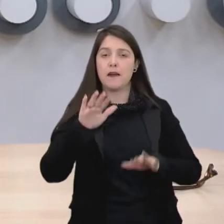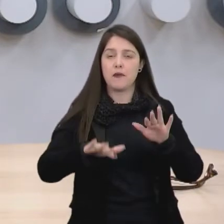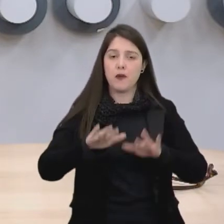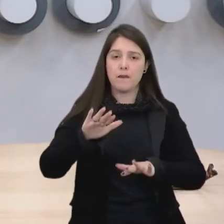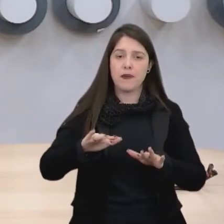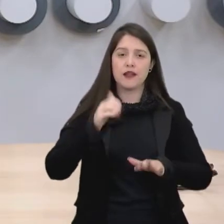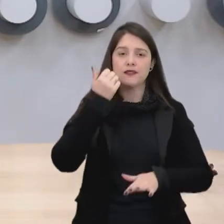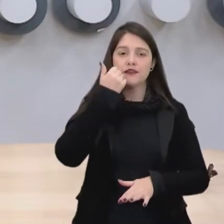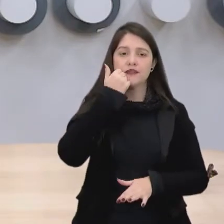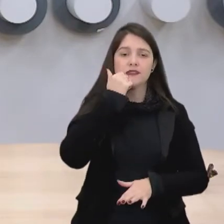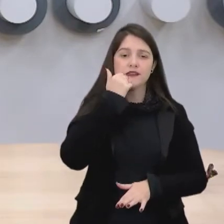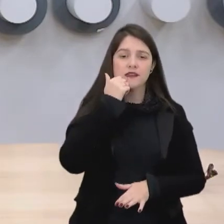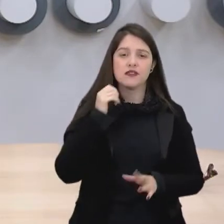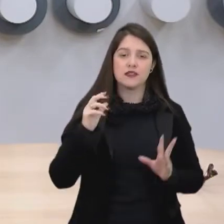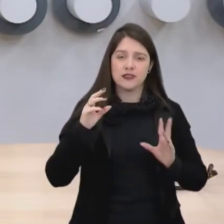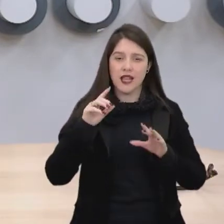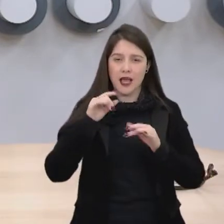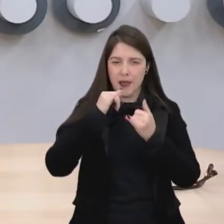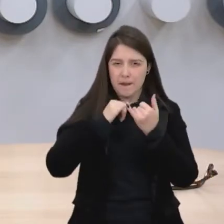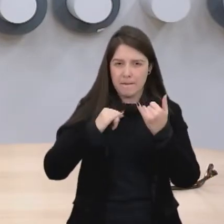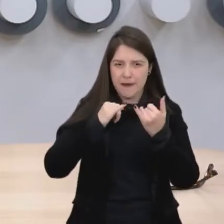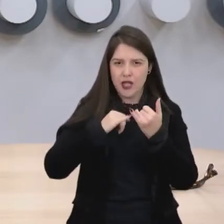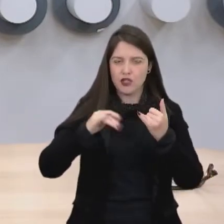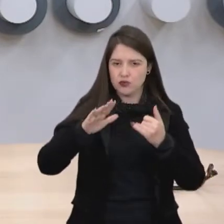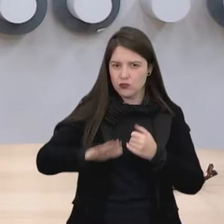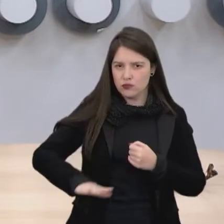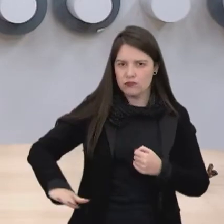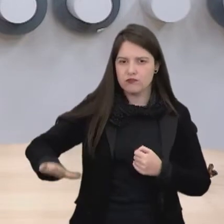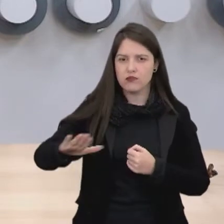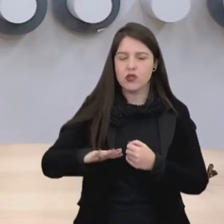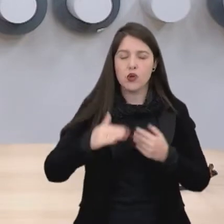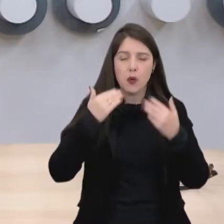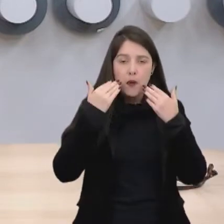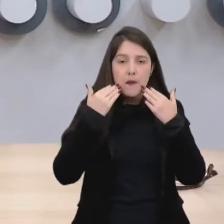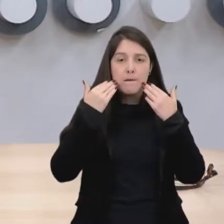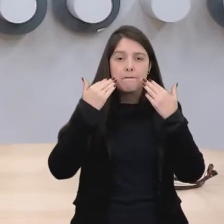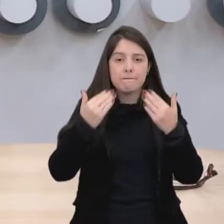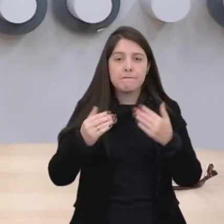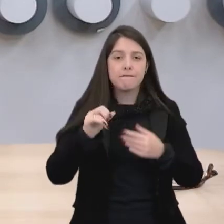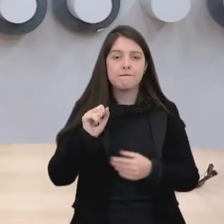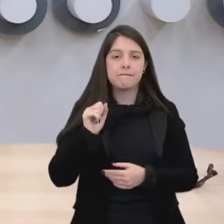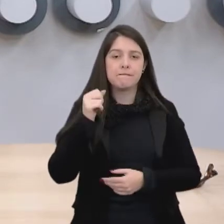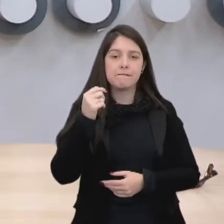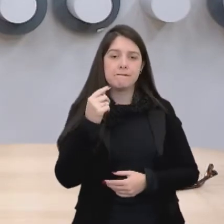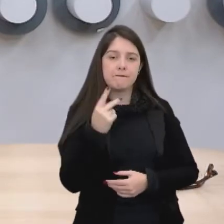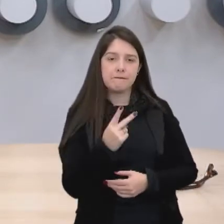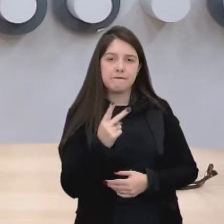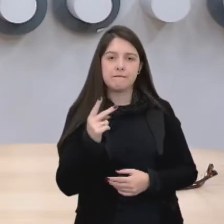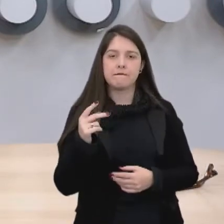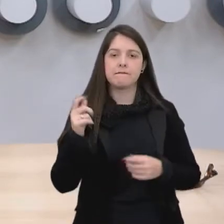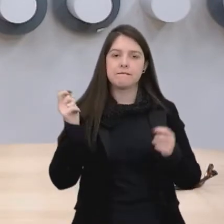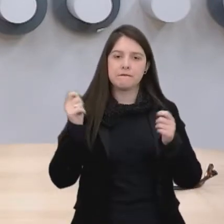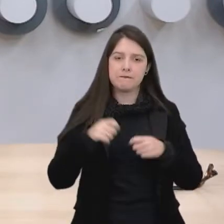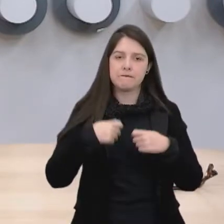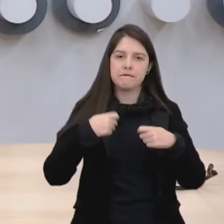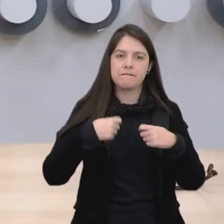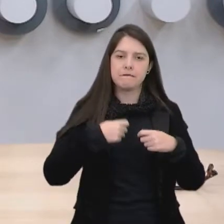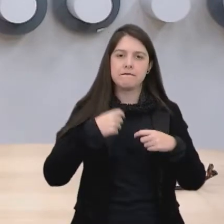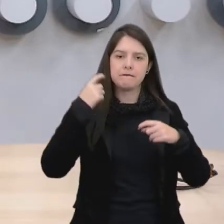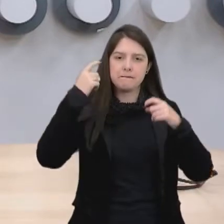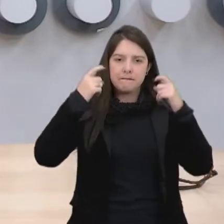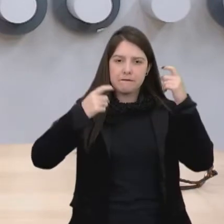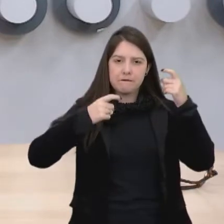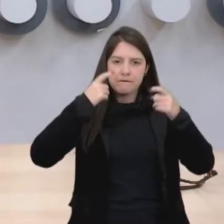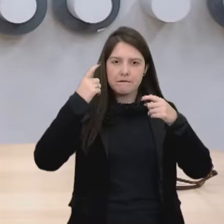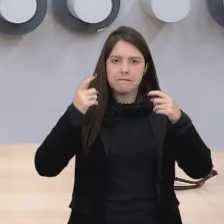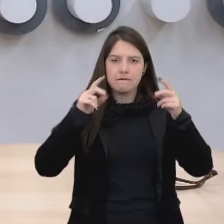da média das regiões mostra que depende de aposentadoria e pensão, precisa se preocupar muito com essa questão